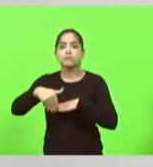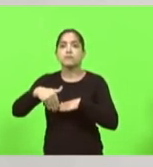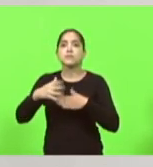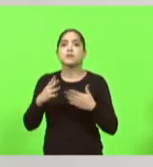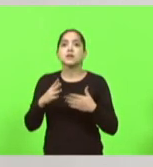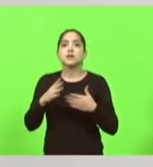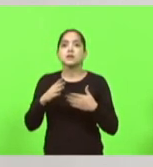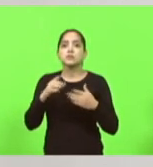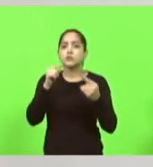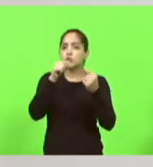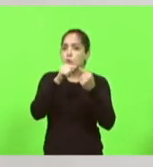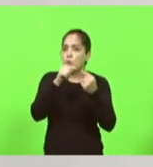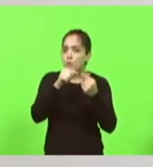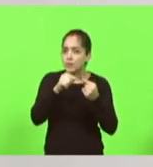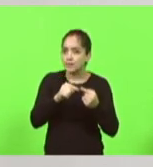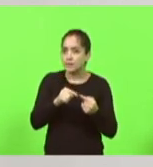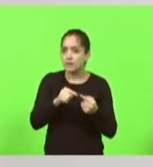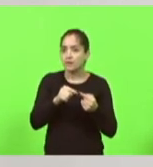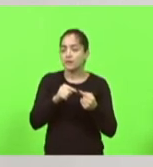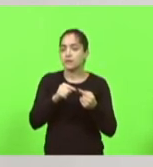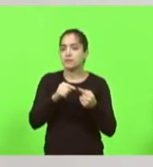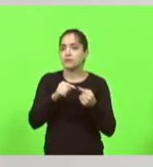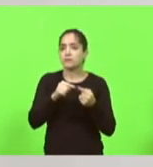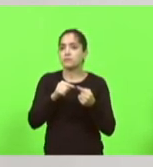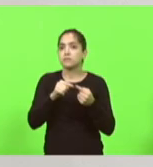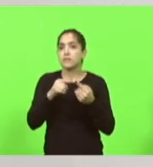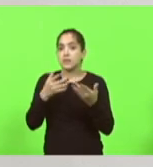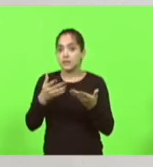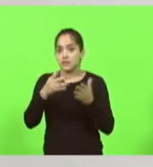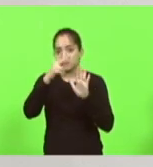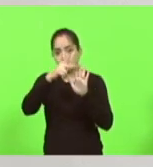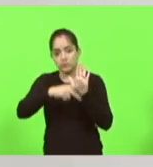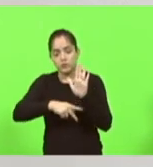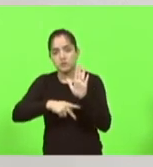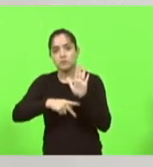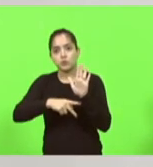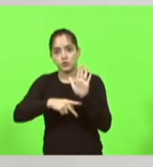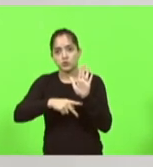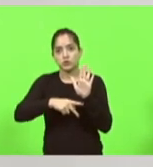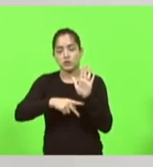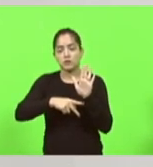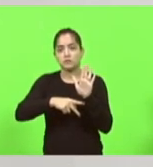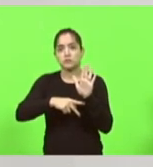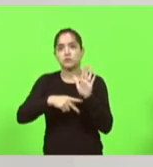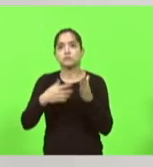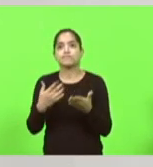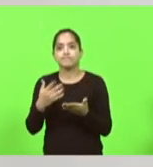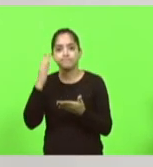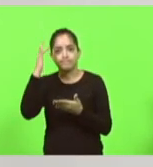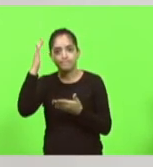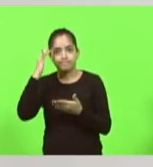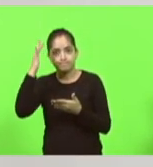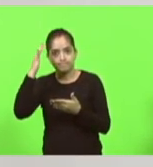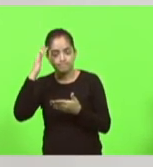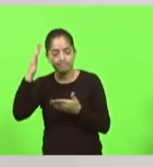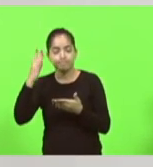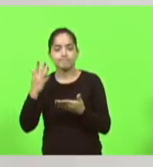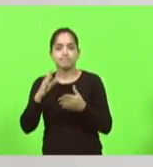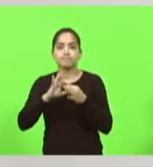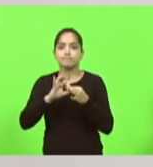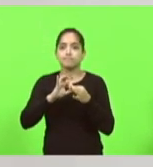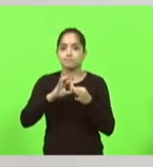em Tubarão. E viemos com esse projeto ambicioso no coração, uma grande comunhão com o prefeito Juarez Ponticelli,